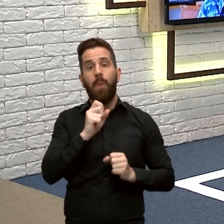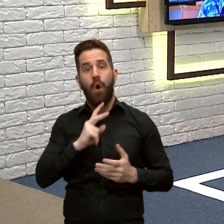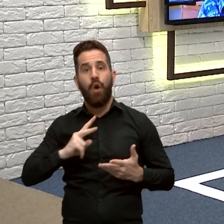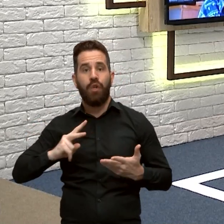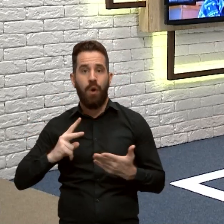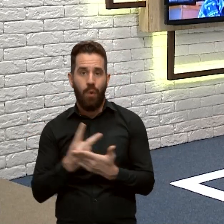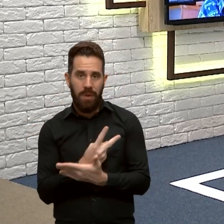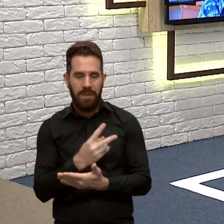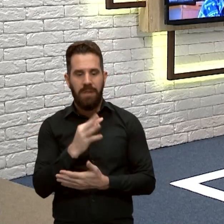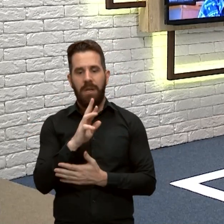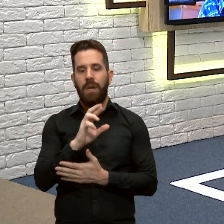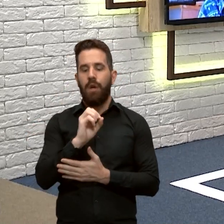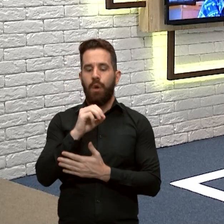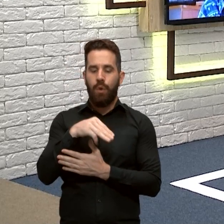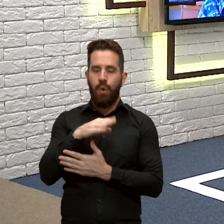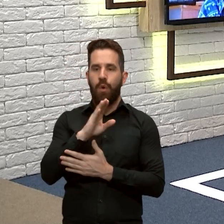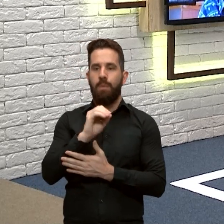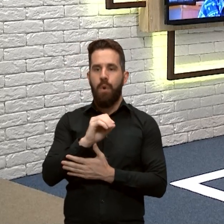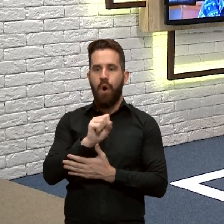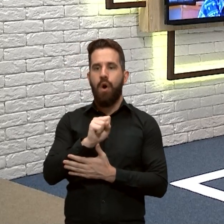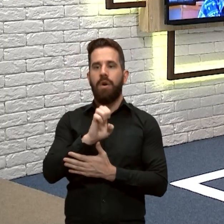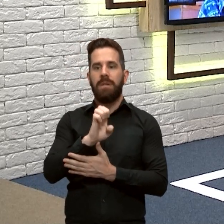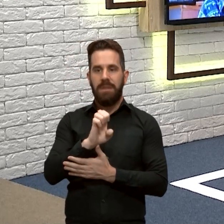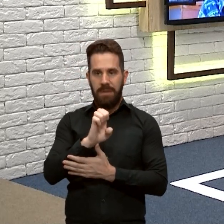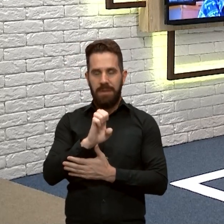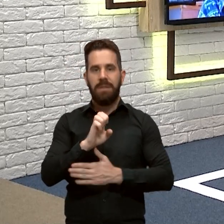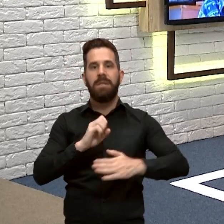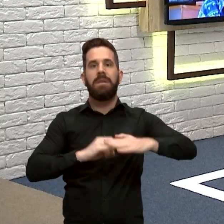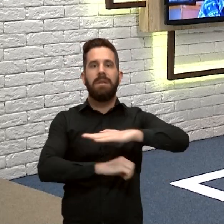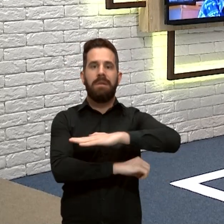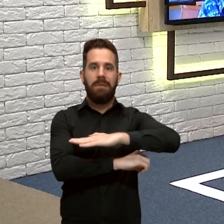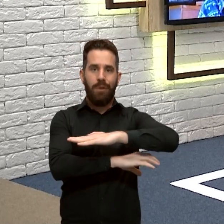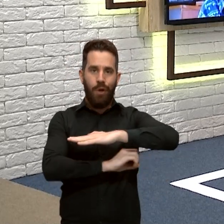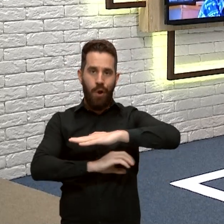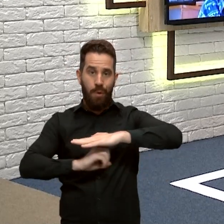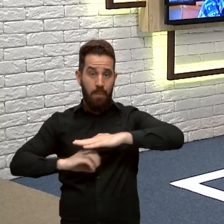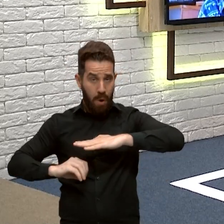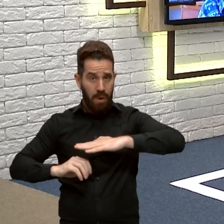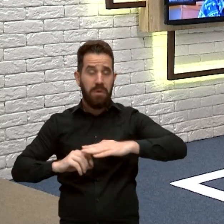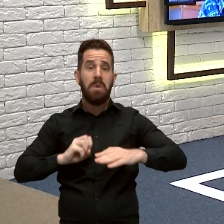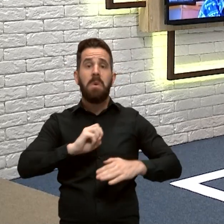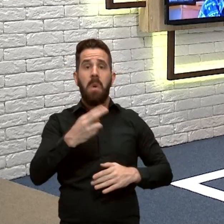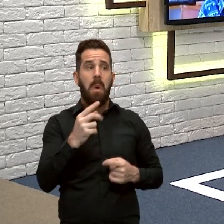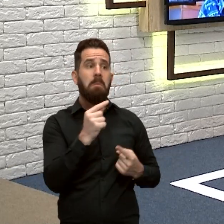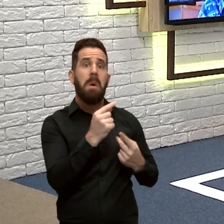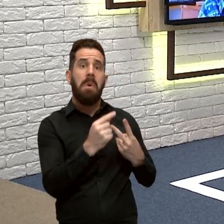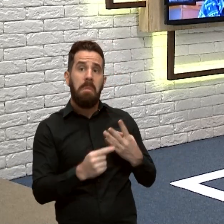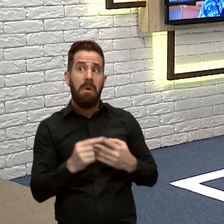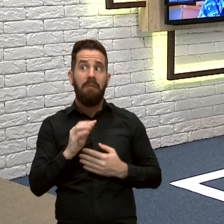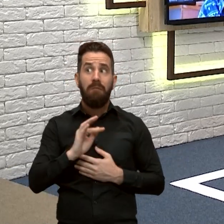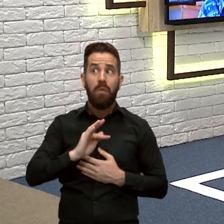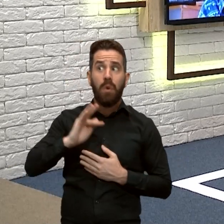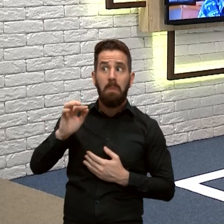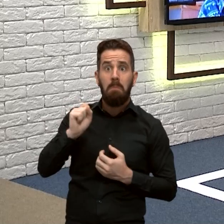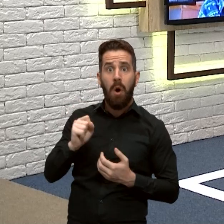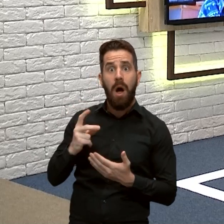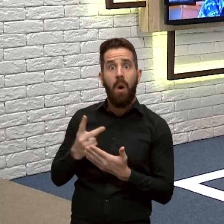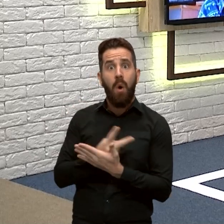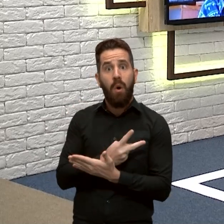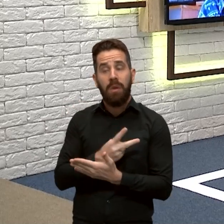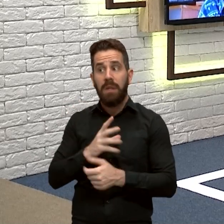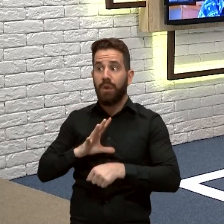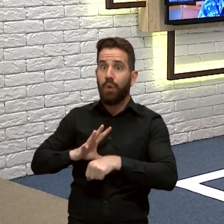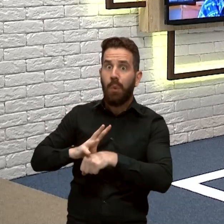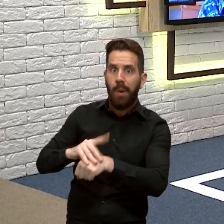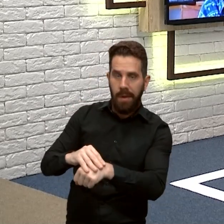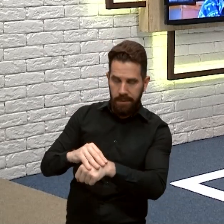se associa aos estrogênios. Então, outros fatores de risco para doenças futuras precisam ser levados em consideração na hora de fazer